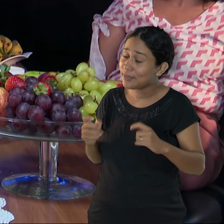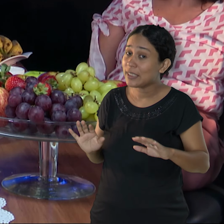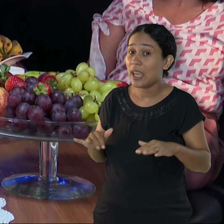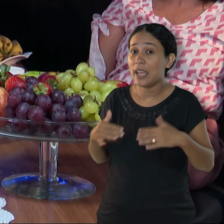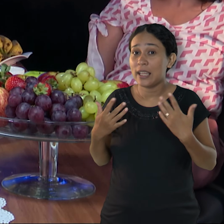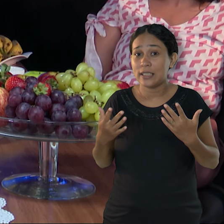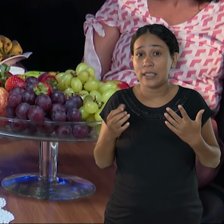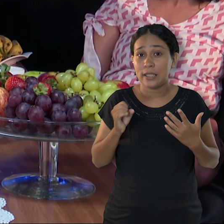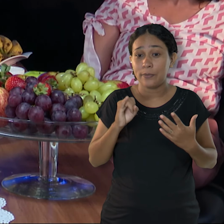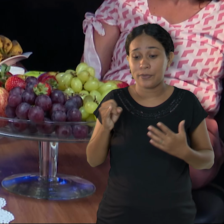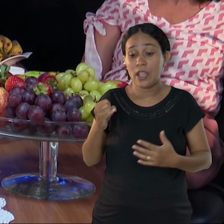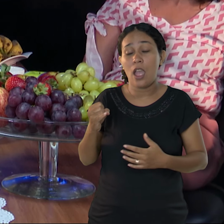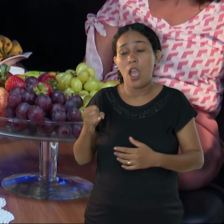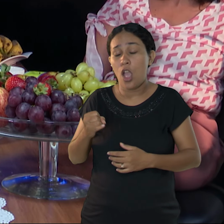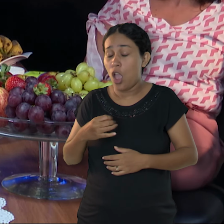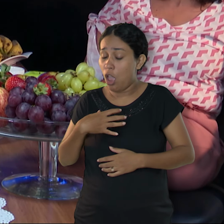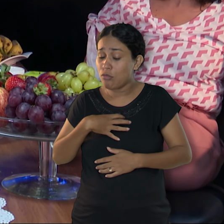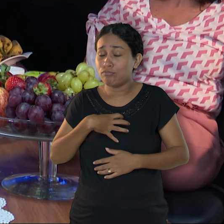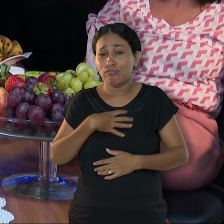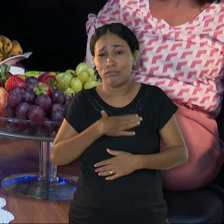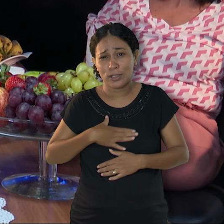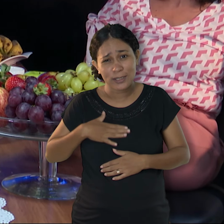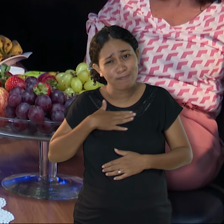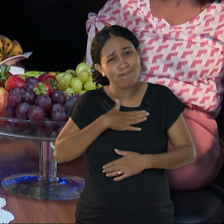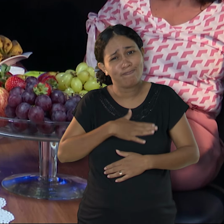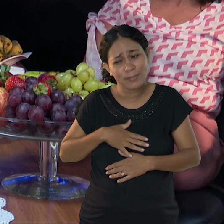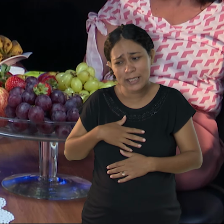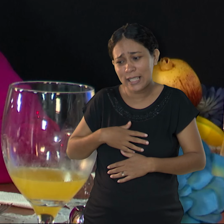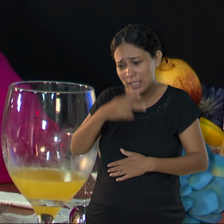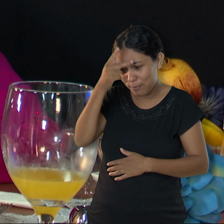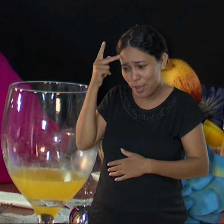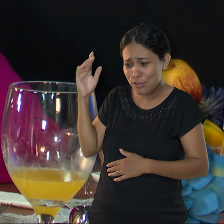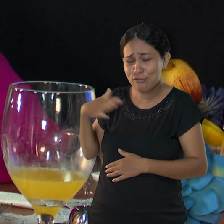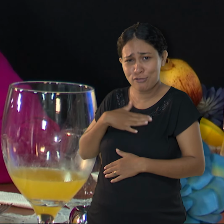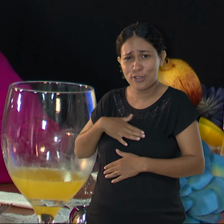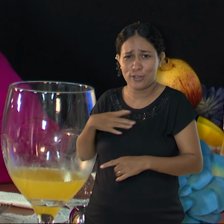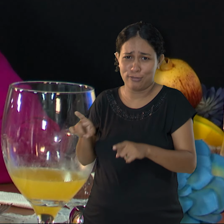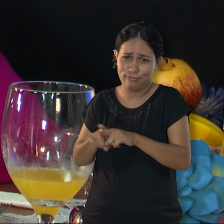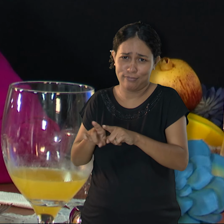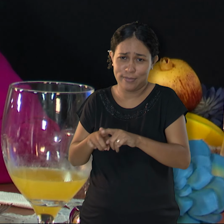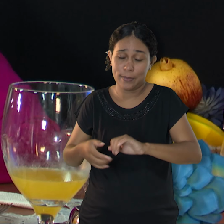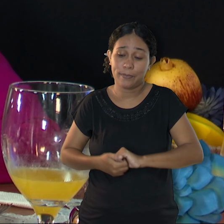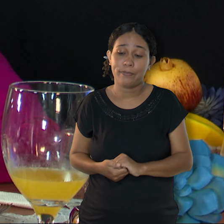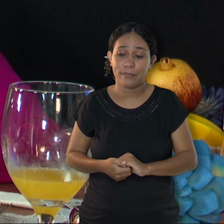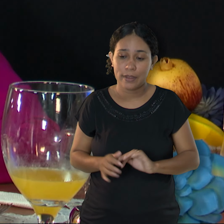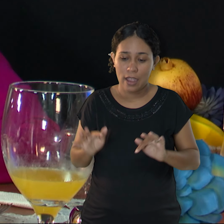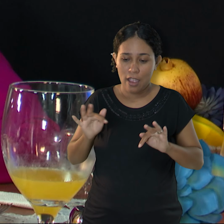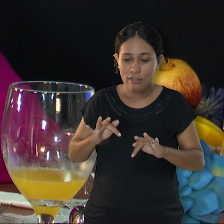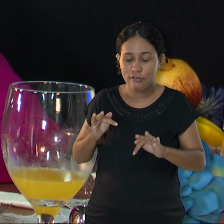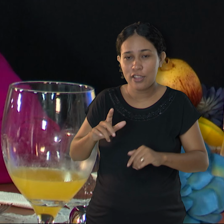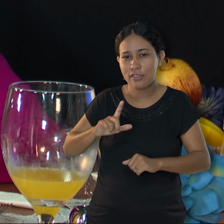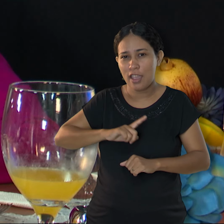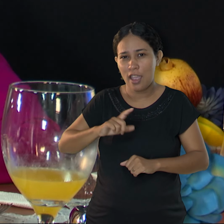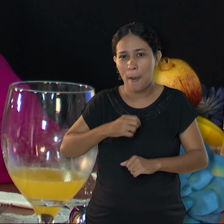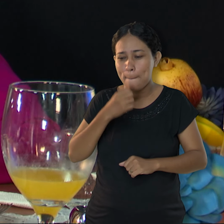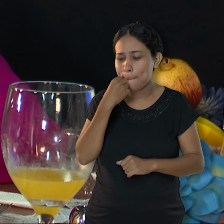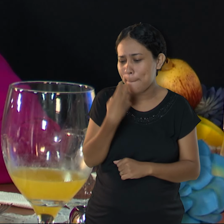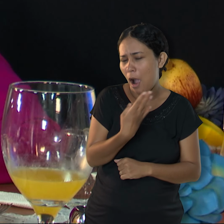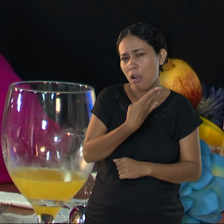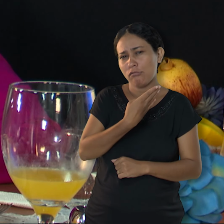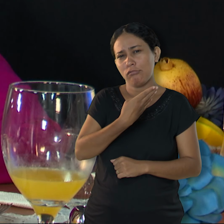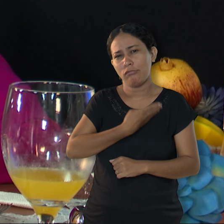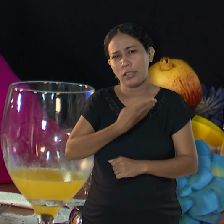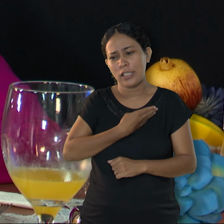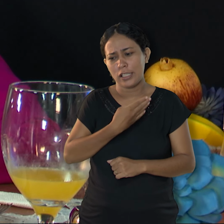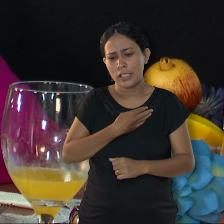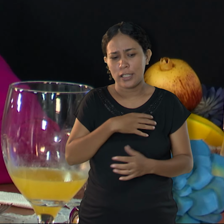querido, né? Mas é normal e... Enfim, tem muito boas amizades. Onde eu passei no tribunal, gente, não tem um setor que a gente não